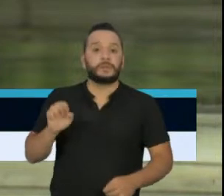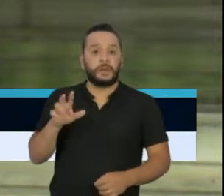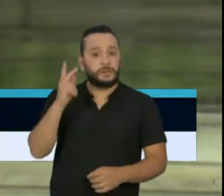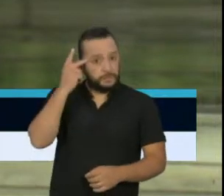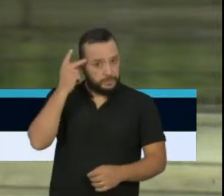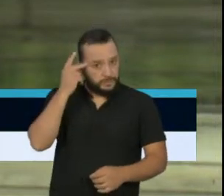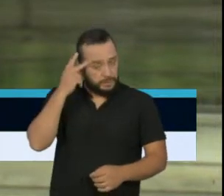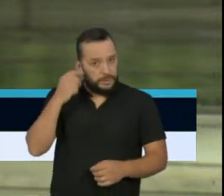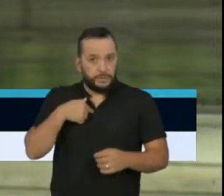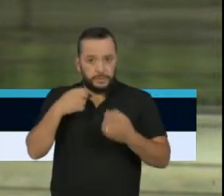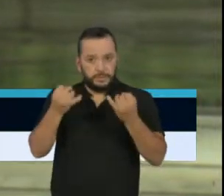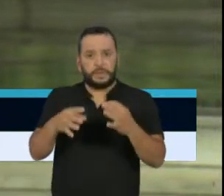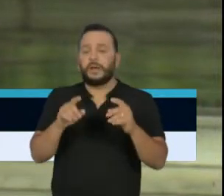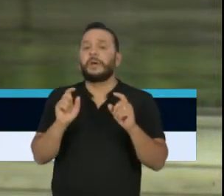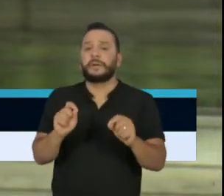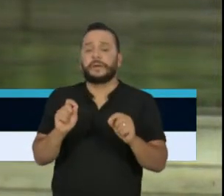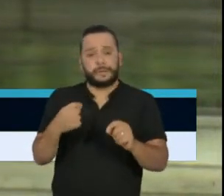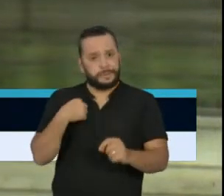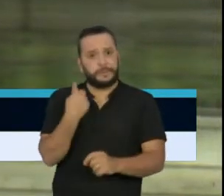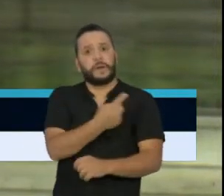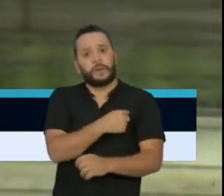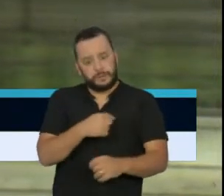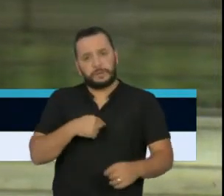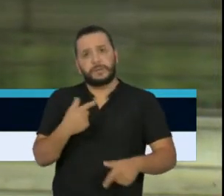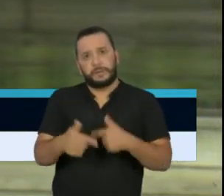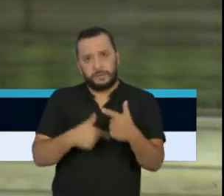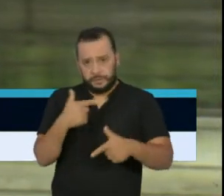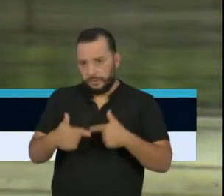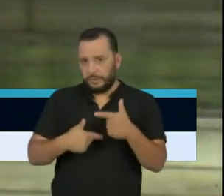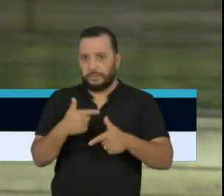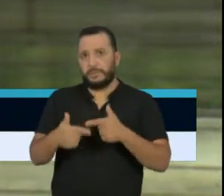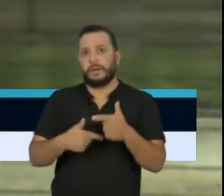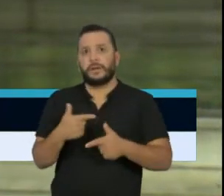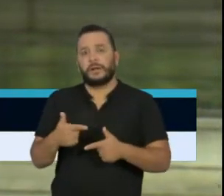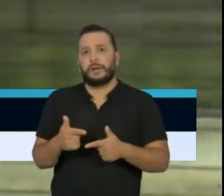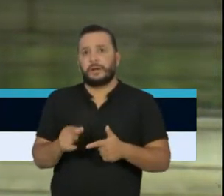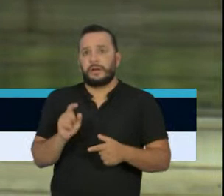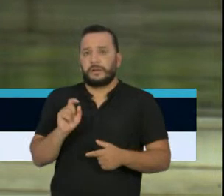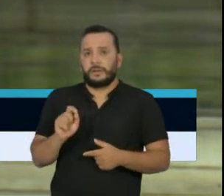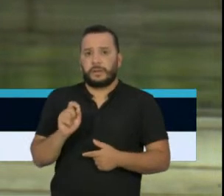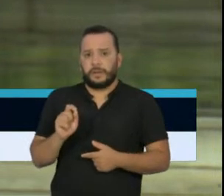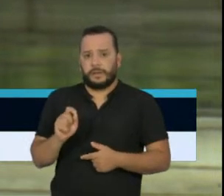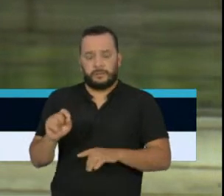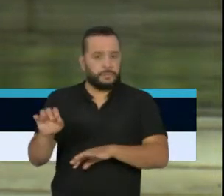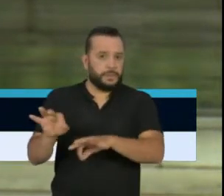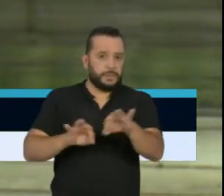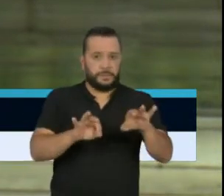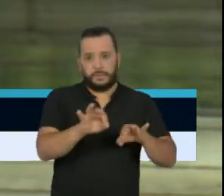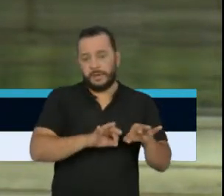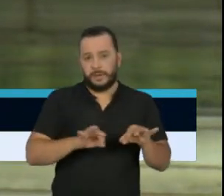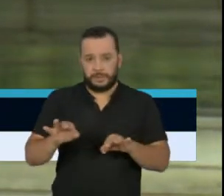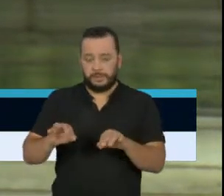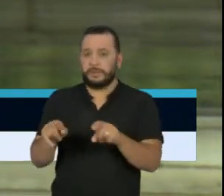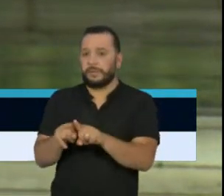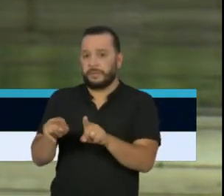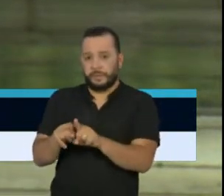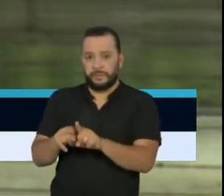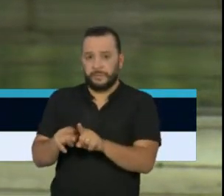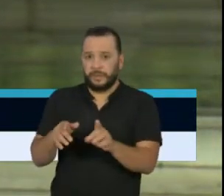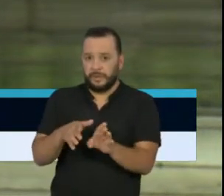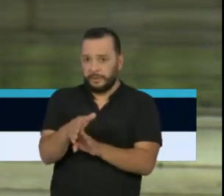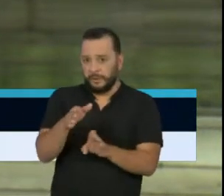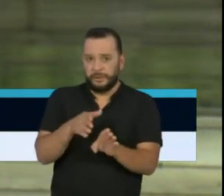poderá falar, obviamente, sobre isso também. Nós todos temos que trabalhar com a preparação e a orientação,